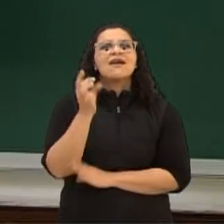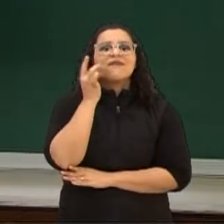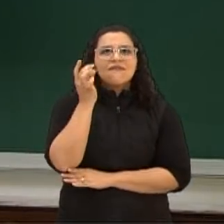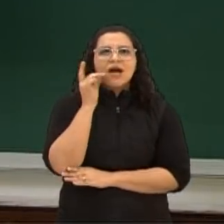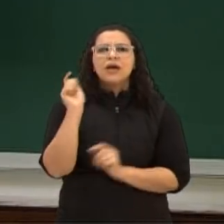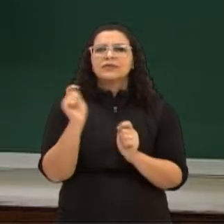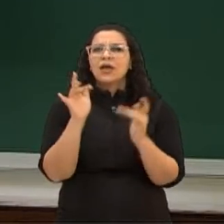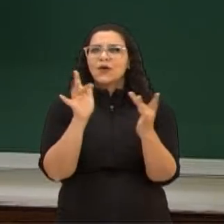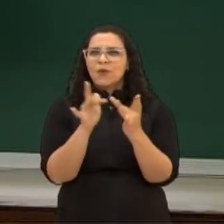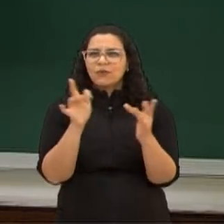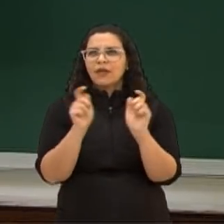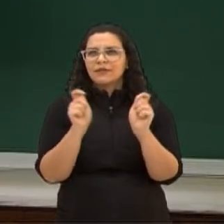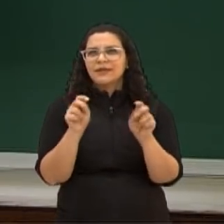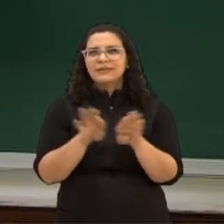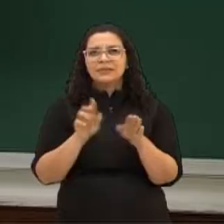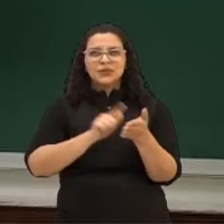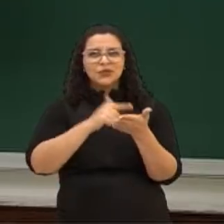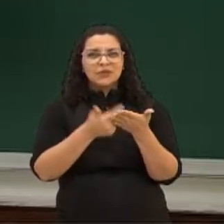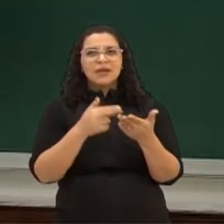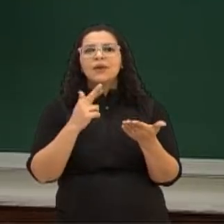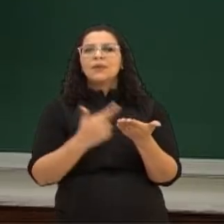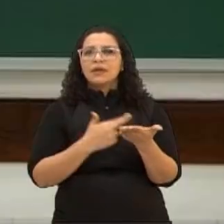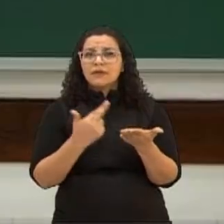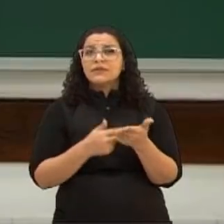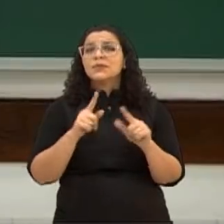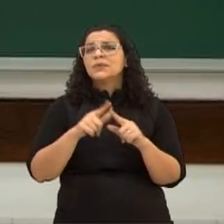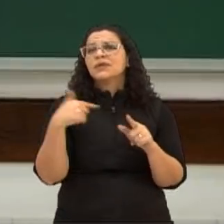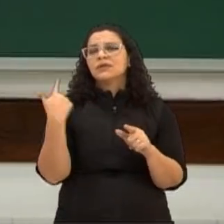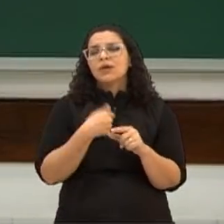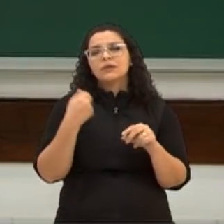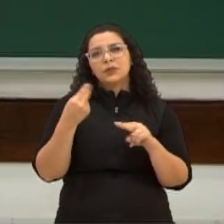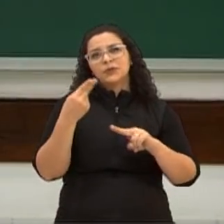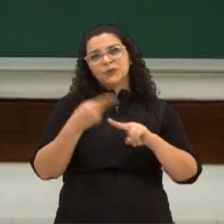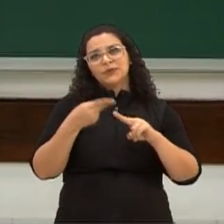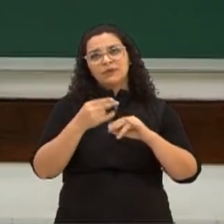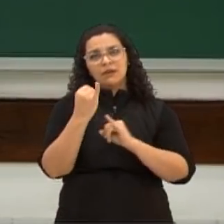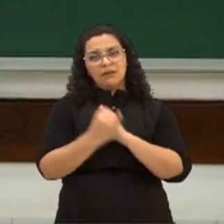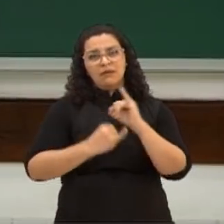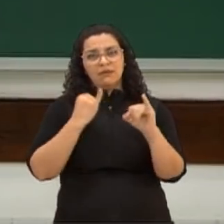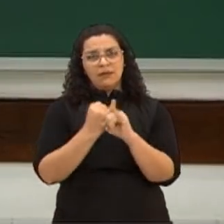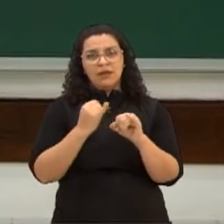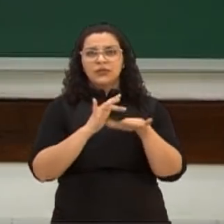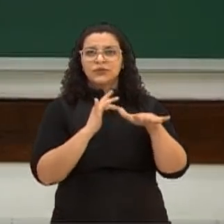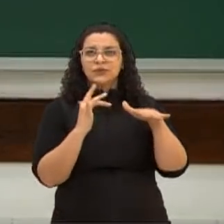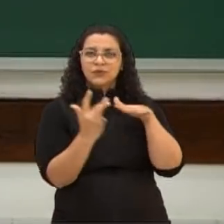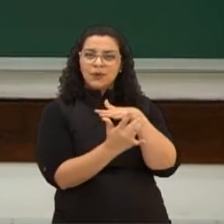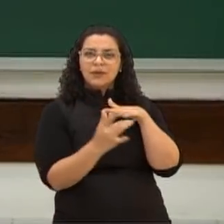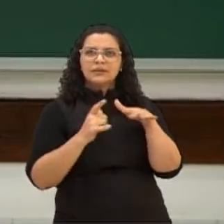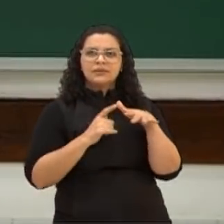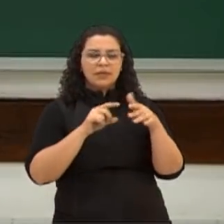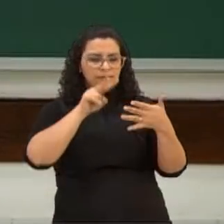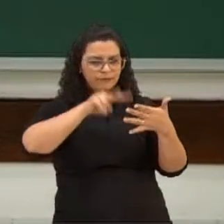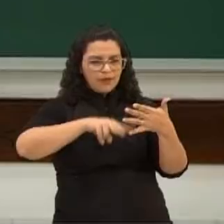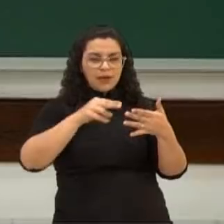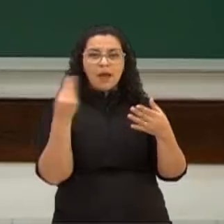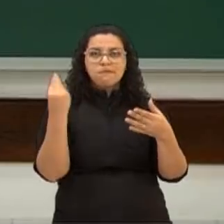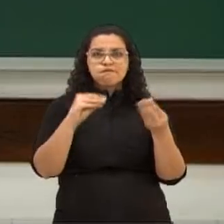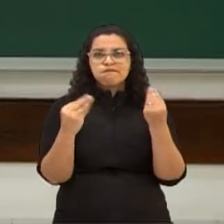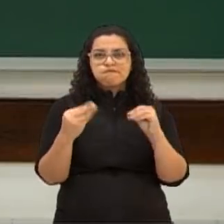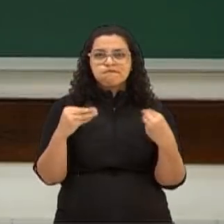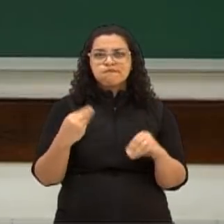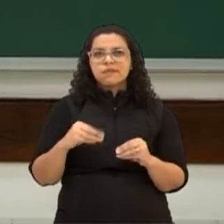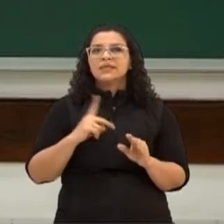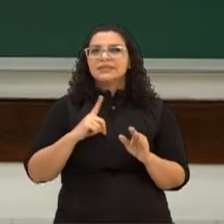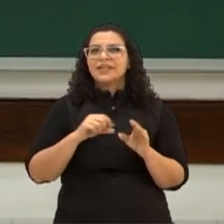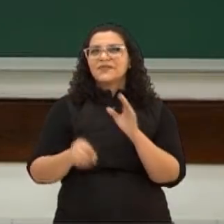fácil a gente ter contato com esses jornais e revistas, porque pela internet ou redes sociais eles acabam postando,